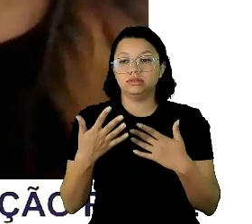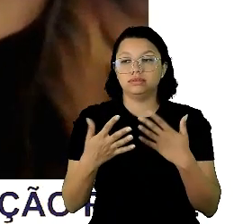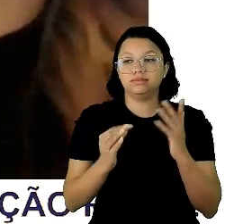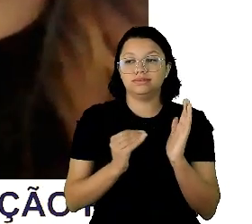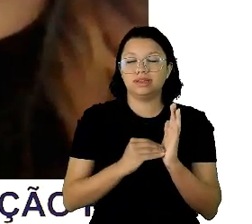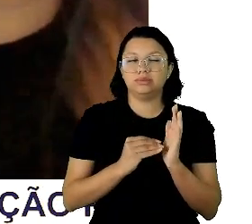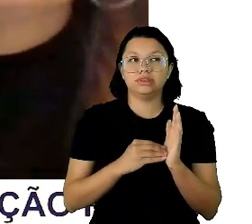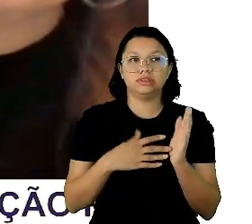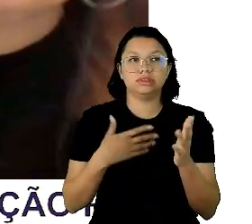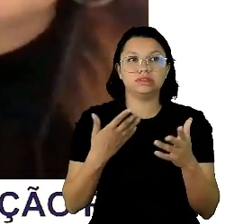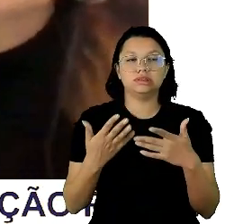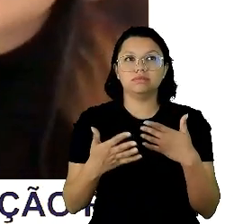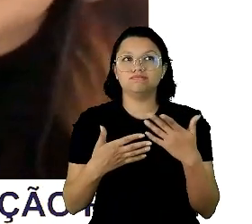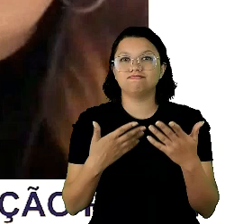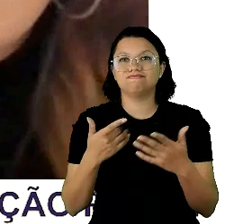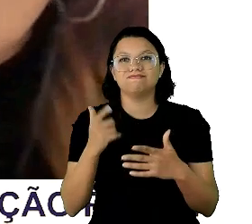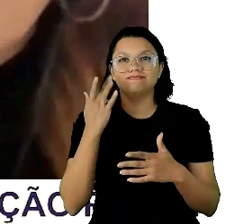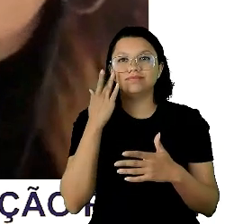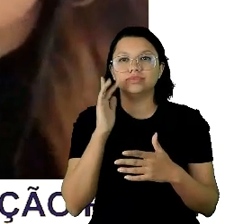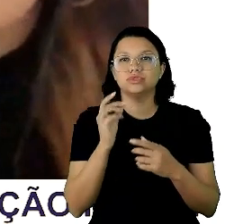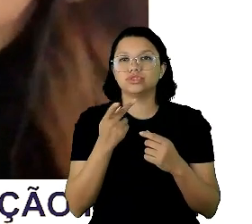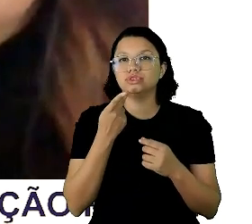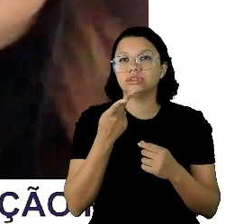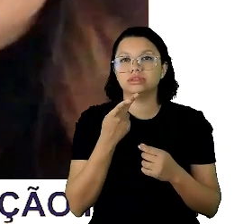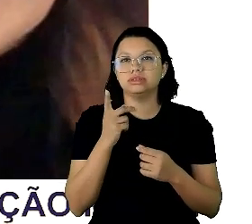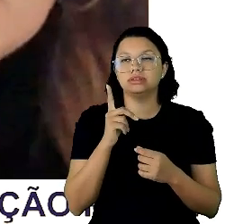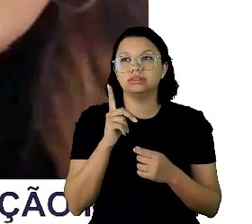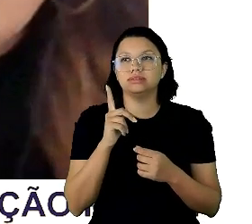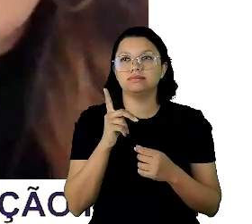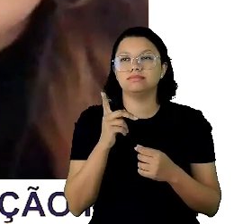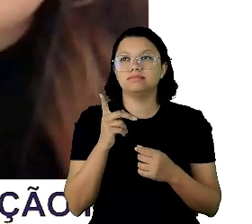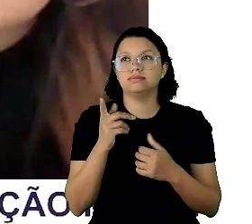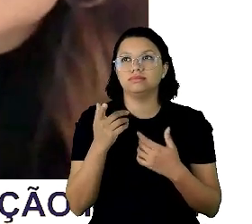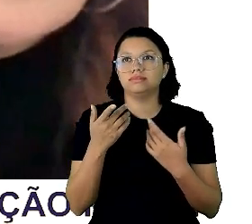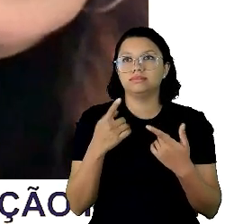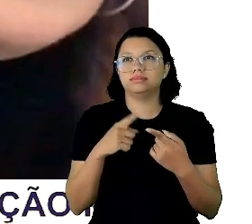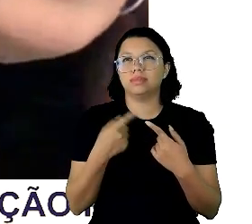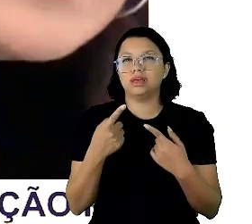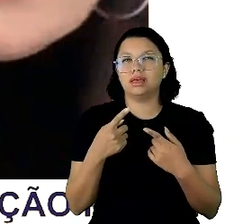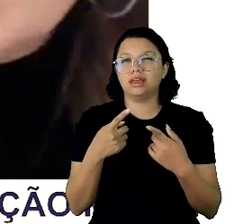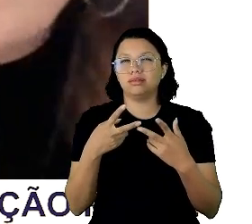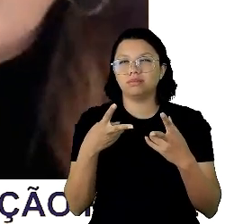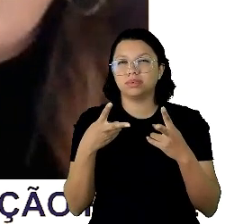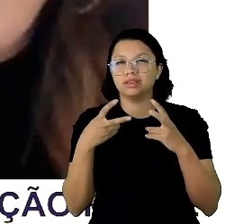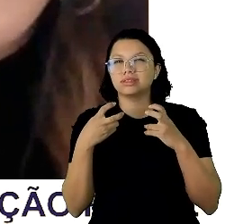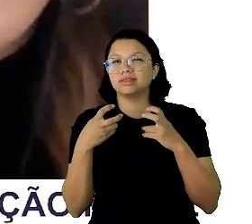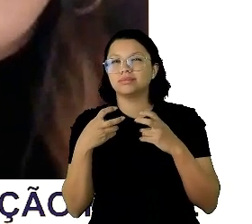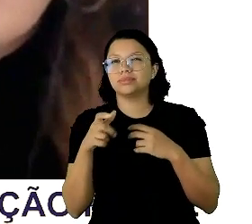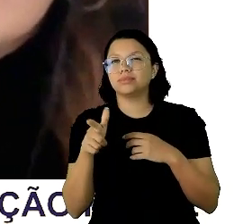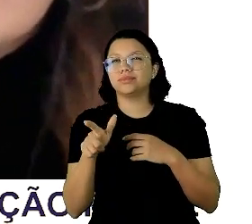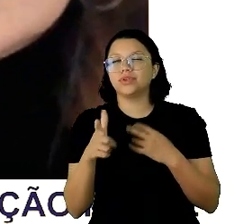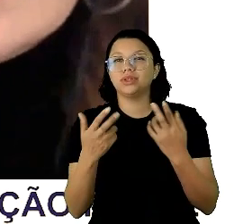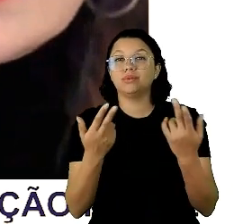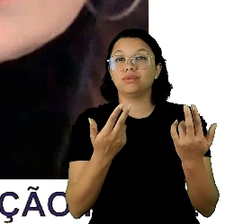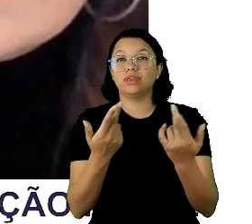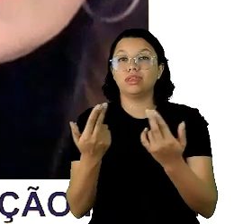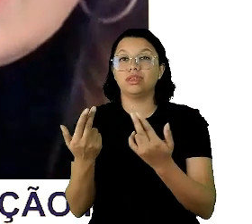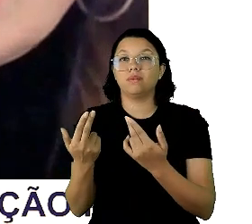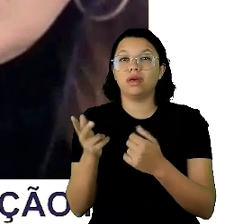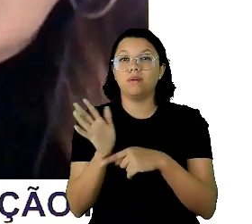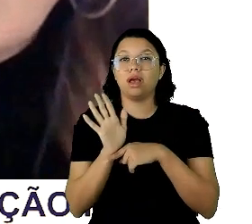tenho elementos para dizer, seria um achismo meu aqui. Mas eu tenho a impressão que elas talvez não tenham a mesma sororidade